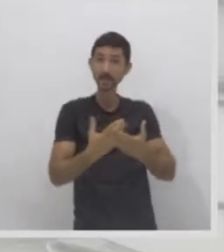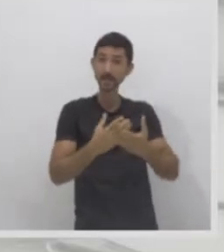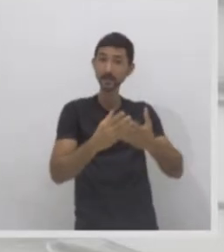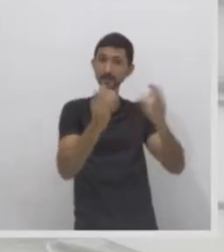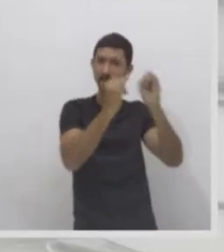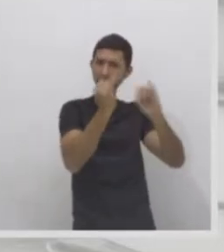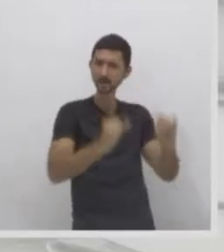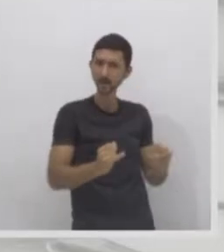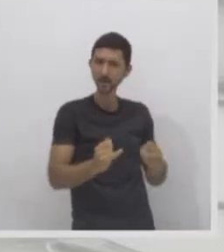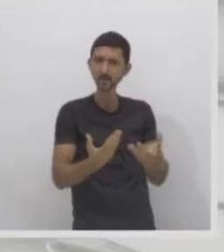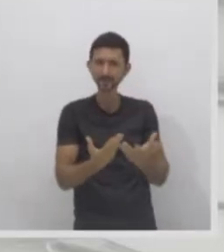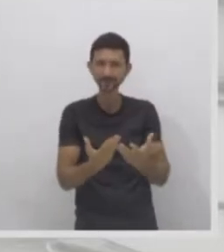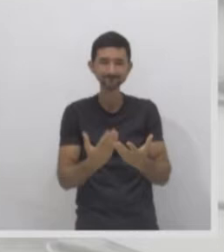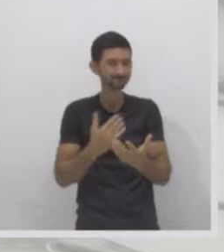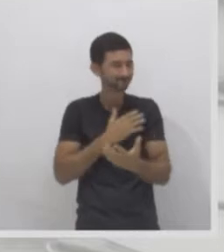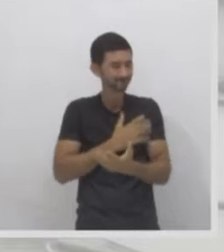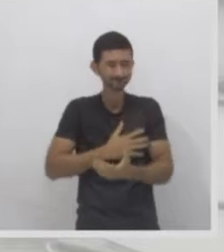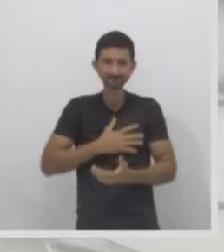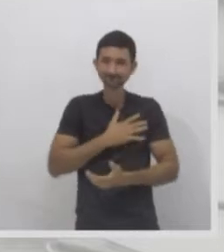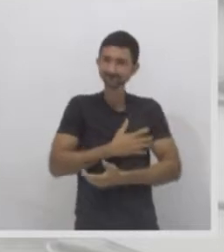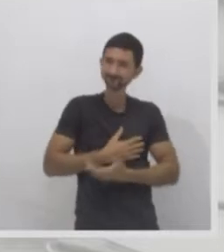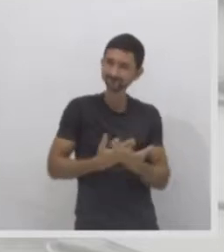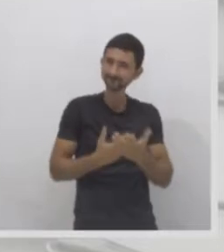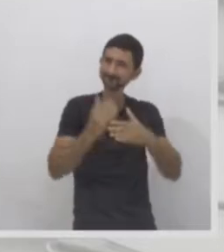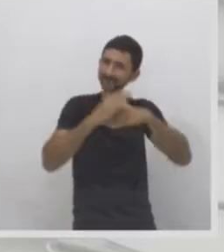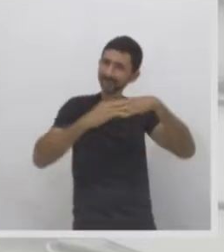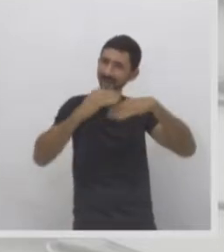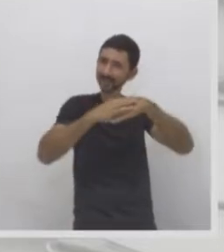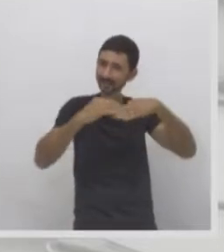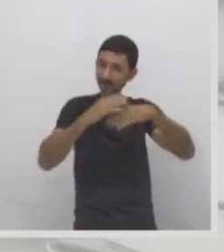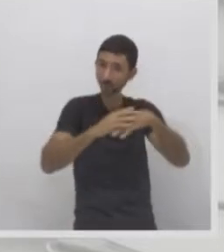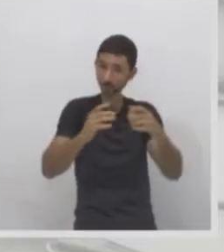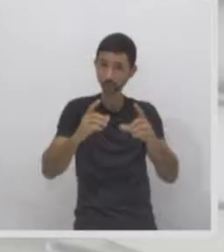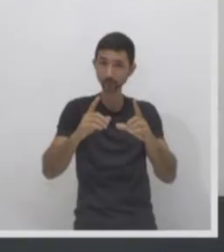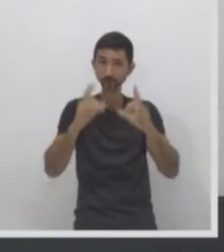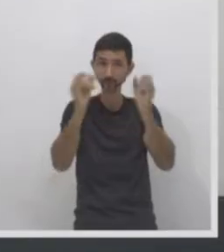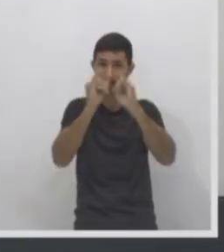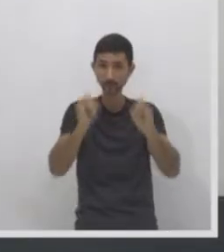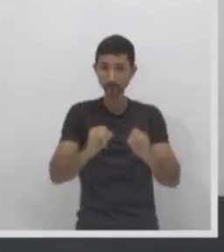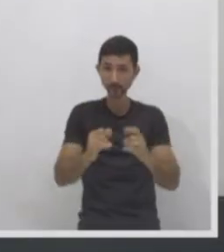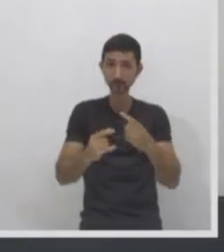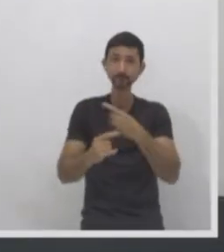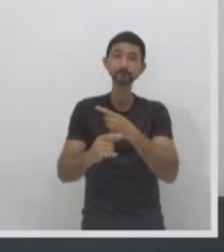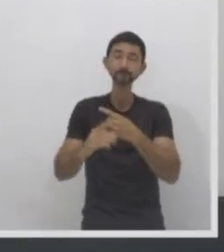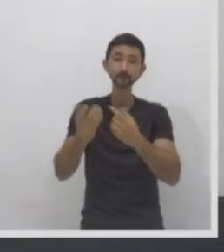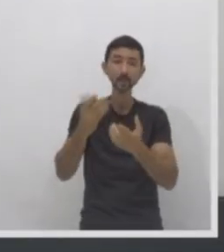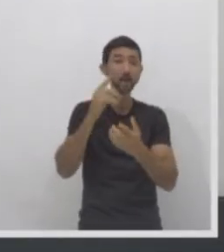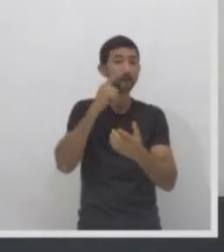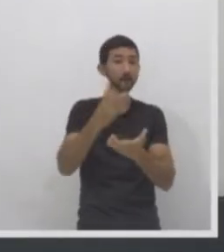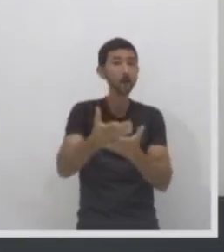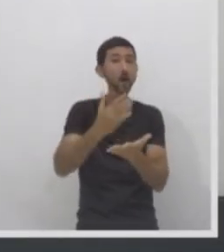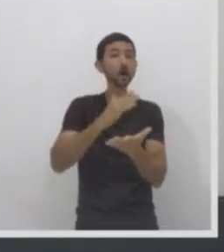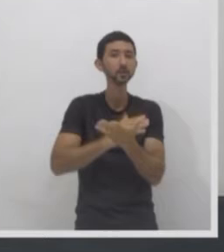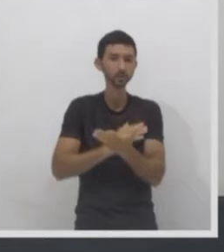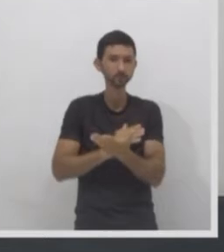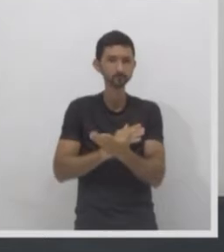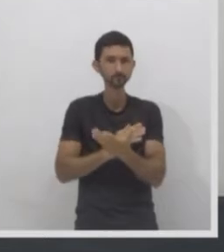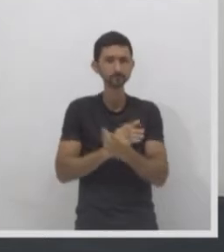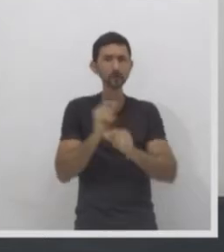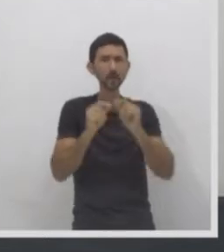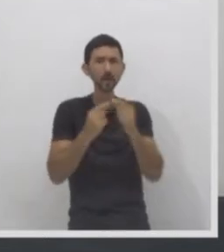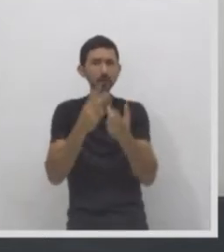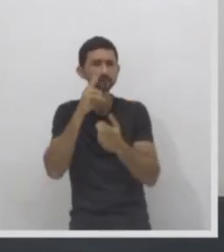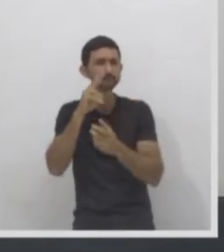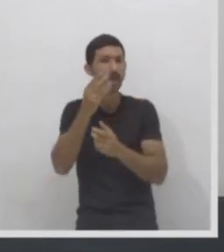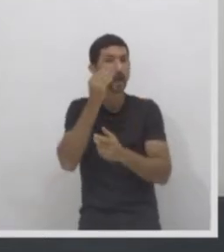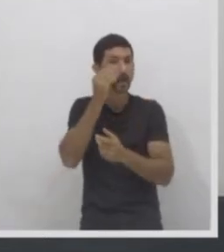super fofinho. A imagem é aquela que nós acabamos de ver, que é a chamada da notícia junto com a manchete. Se você prestar